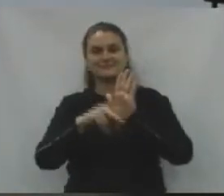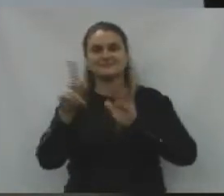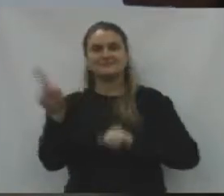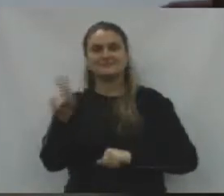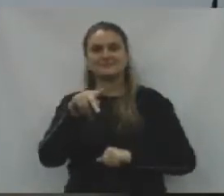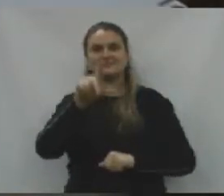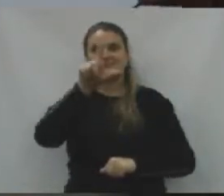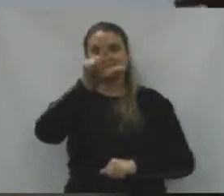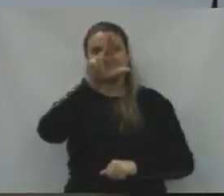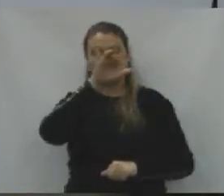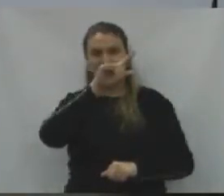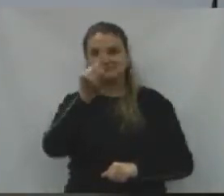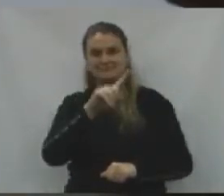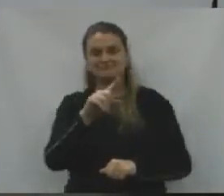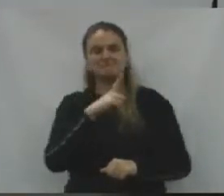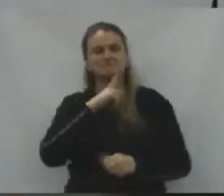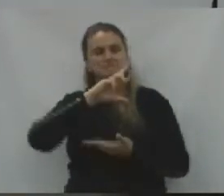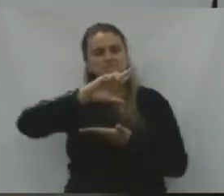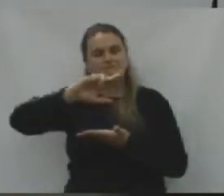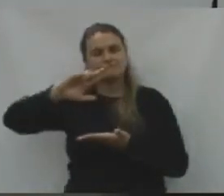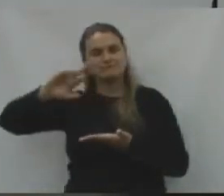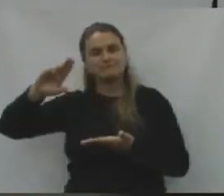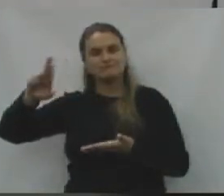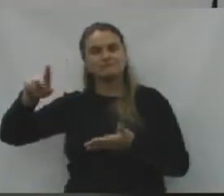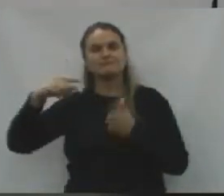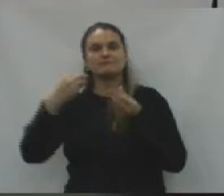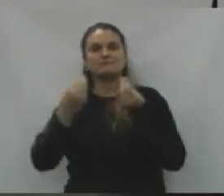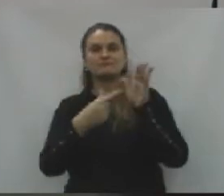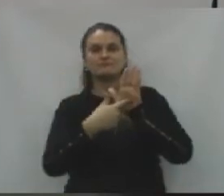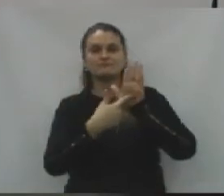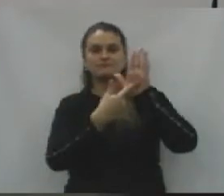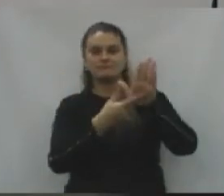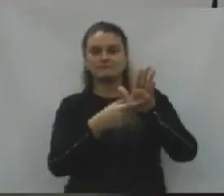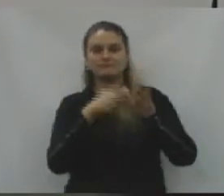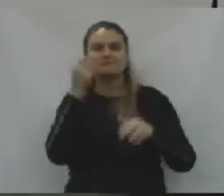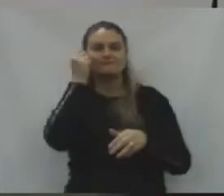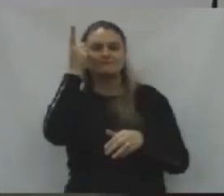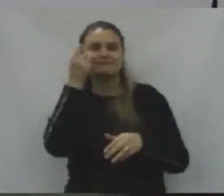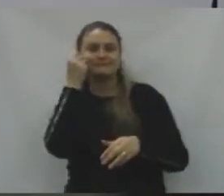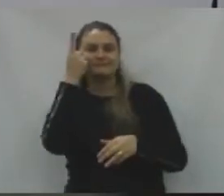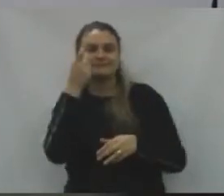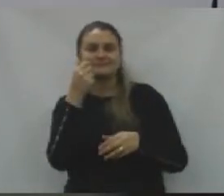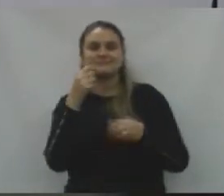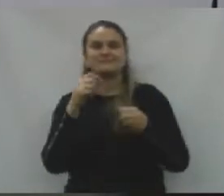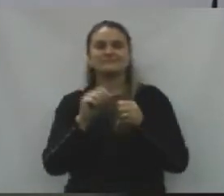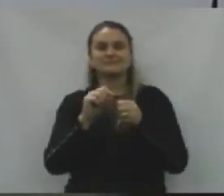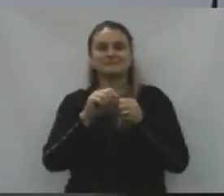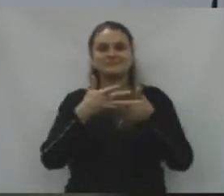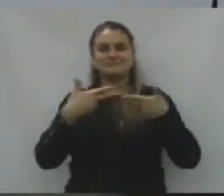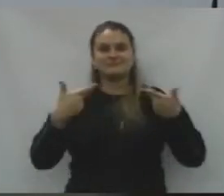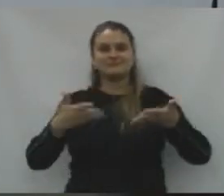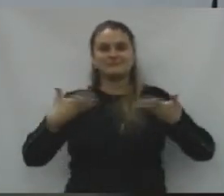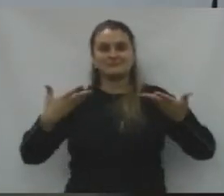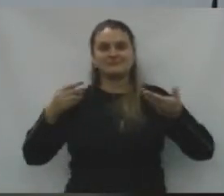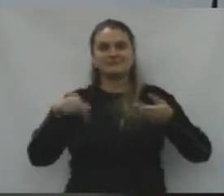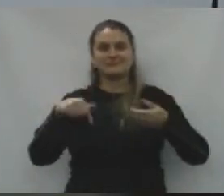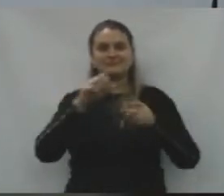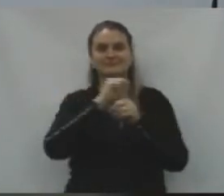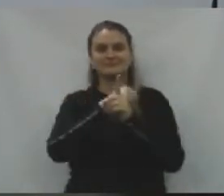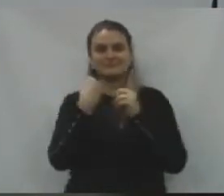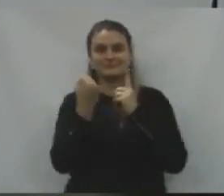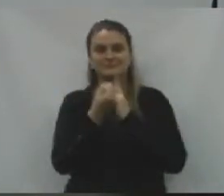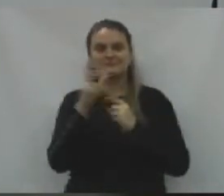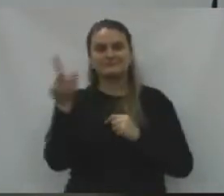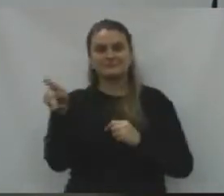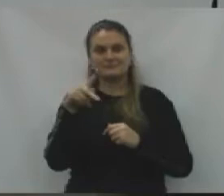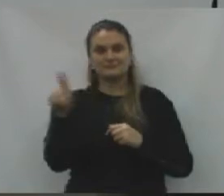Luiz, além de outras situações aqui, como a mostra de marketing e criatividade, trazendo e despertando talentos da nossa sociedade por meio